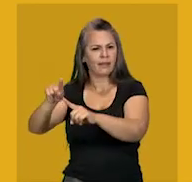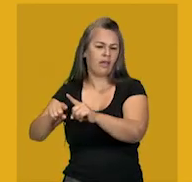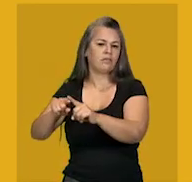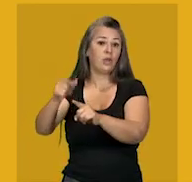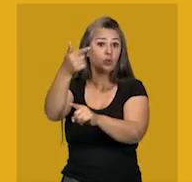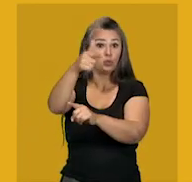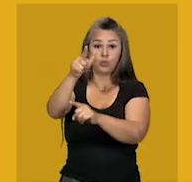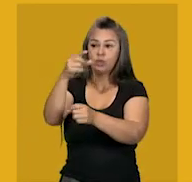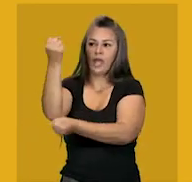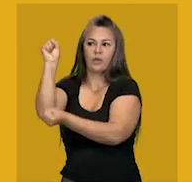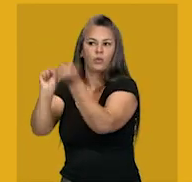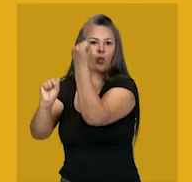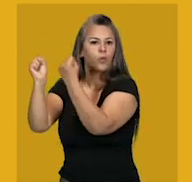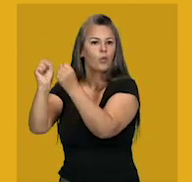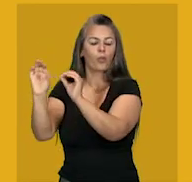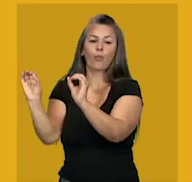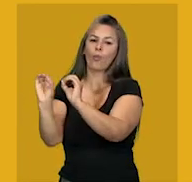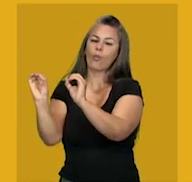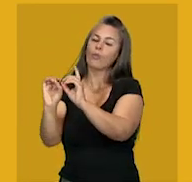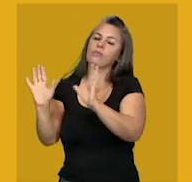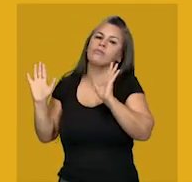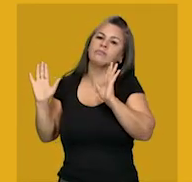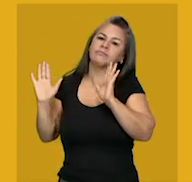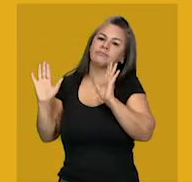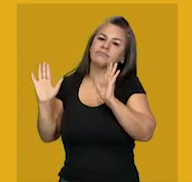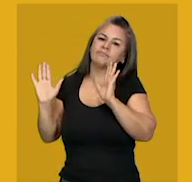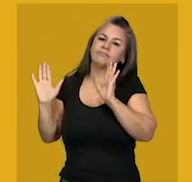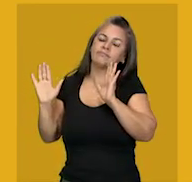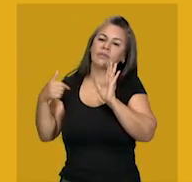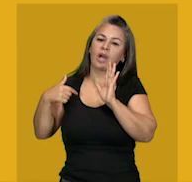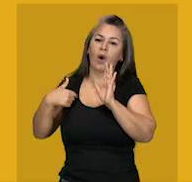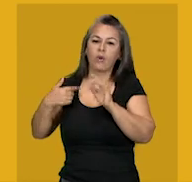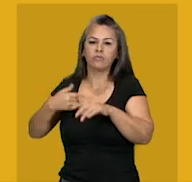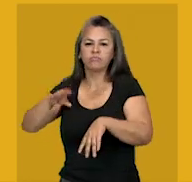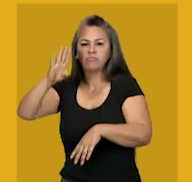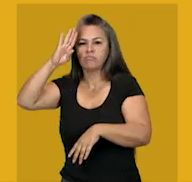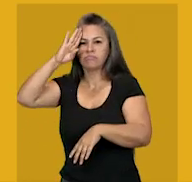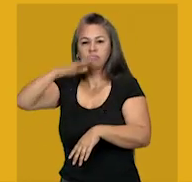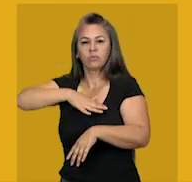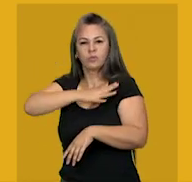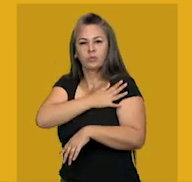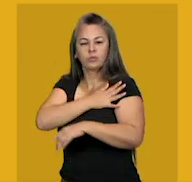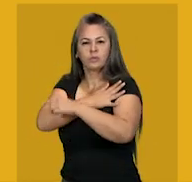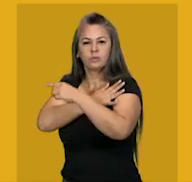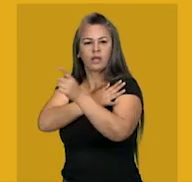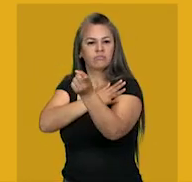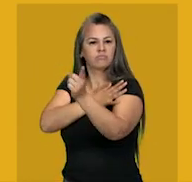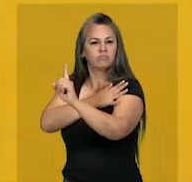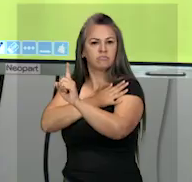indústria, investimentos em exército, né, mas um investimento em expansão cultural mesmo.